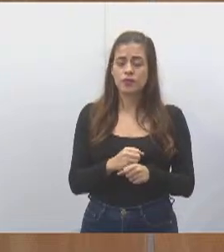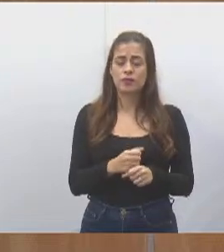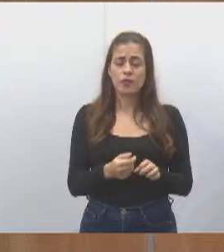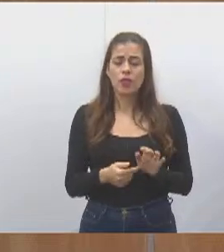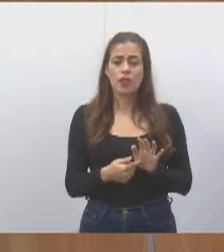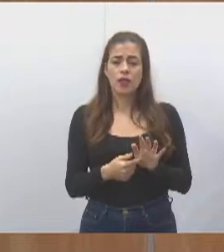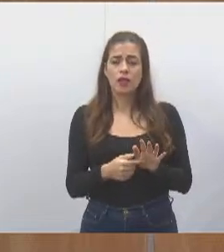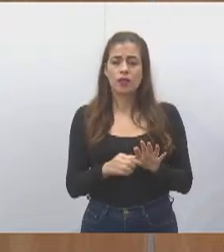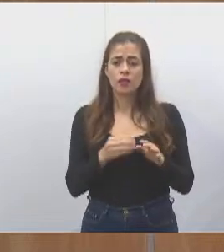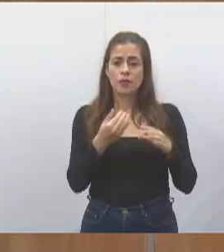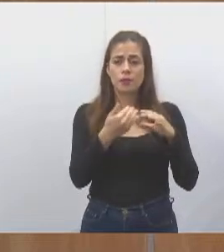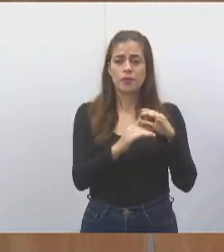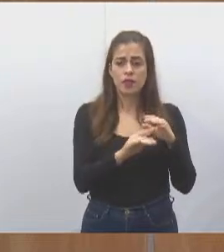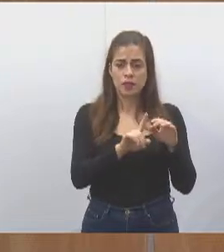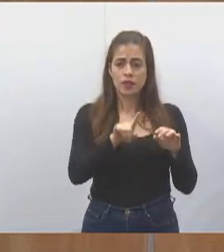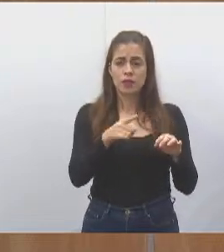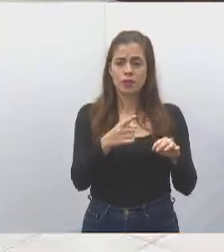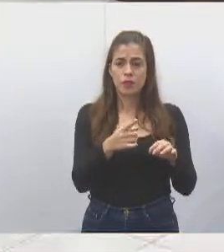exato. Agora...